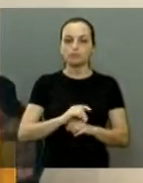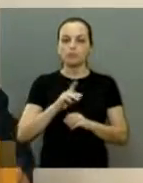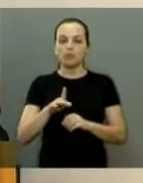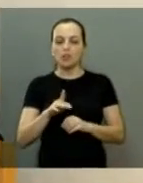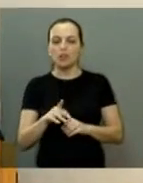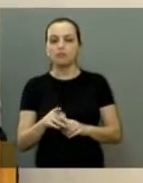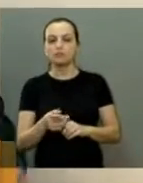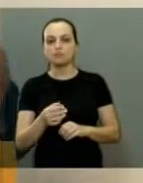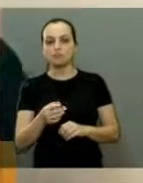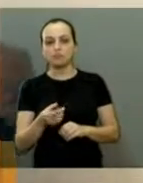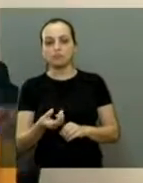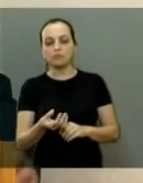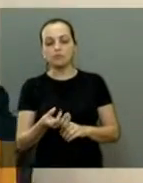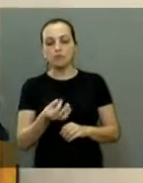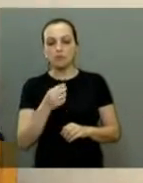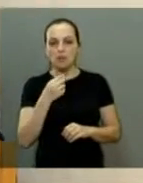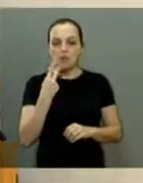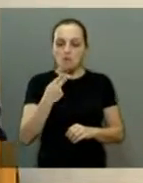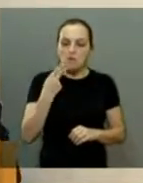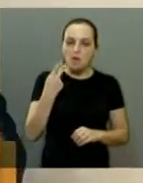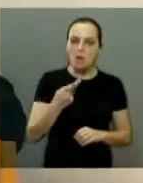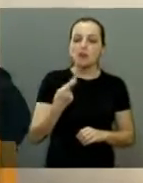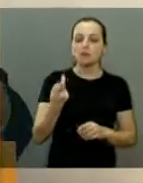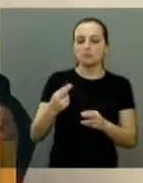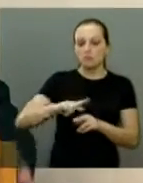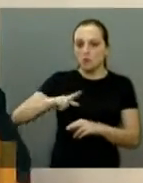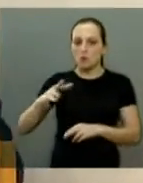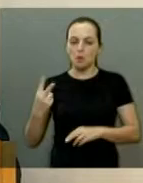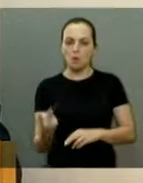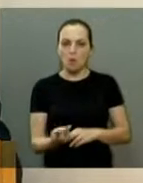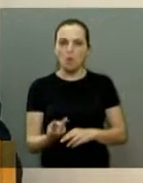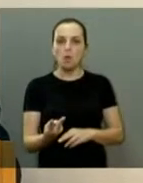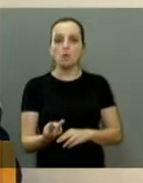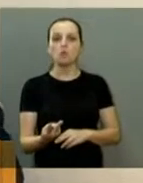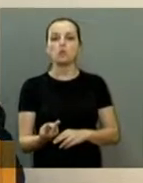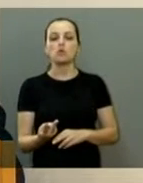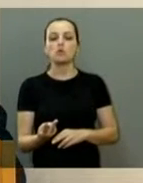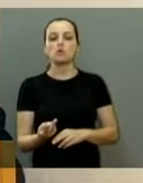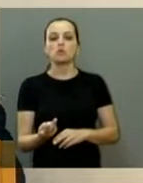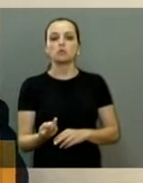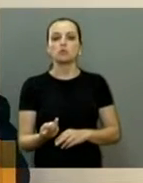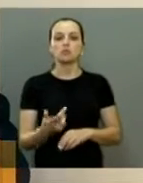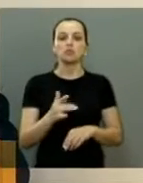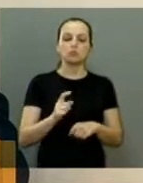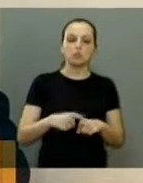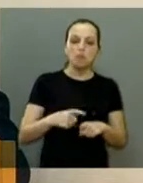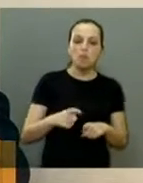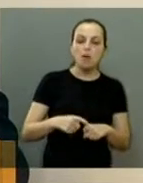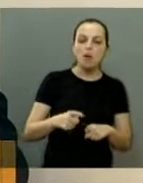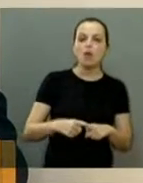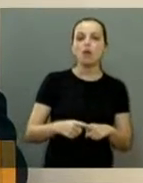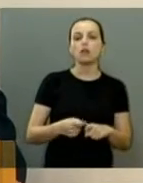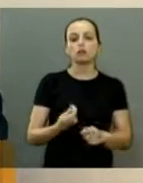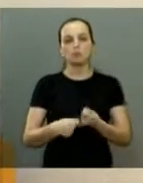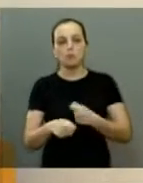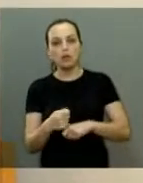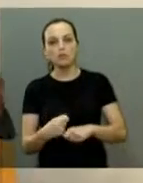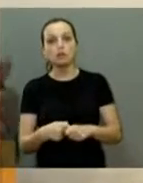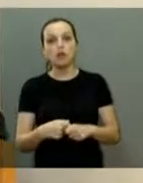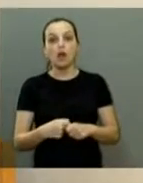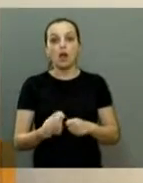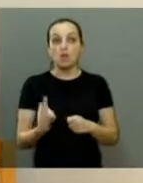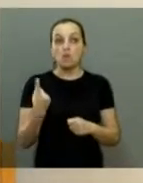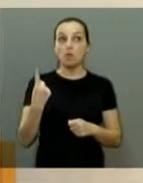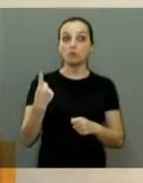desmotivando os funcionários médicos a própria administração e uma coisa minha tentou ontem porque eu falei aqui